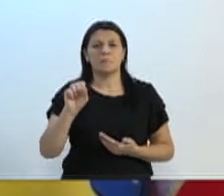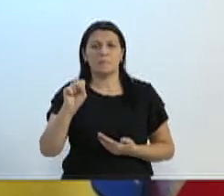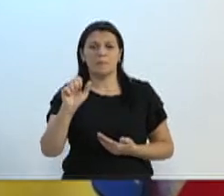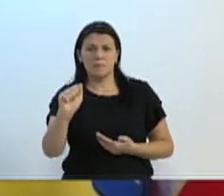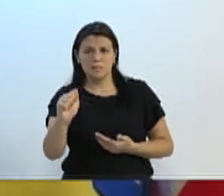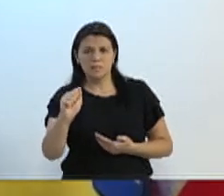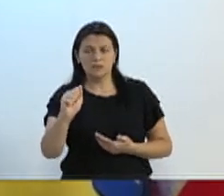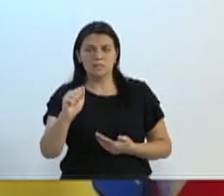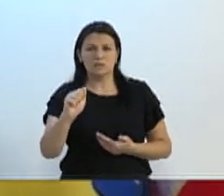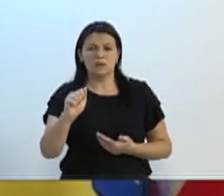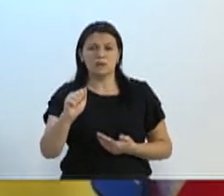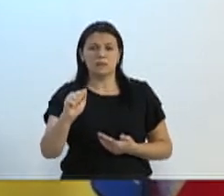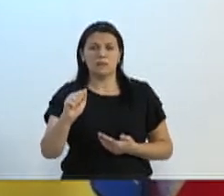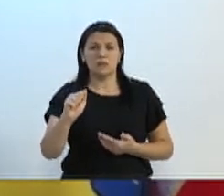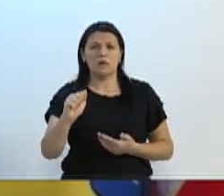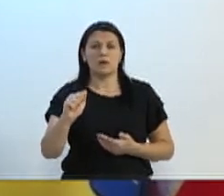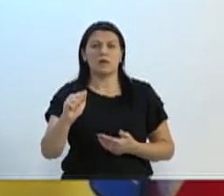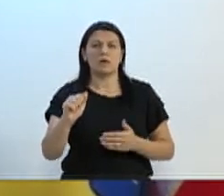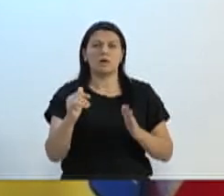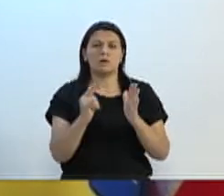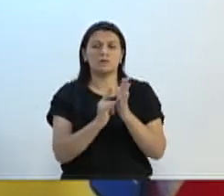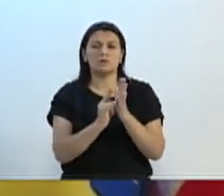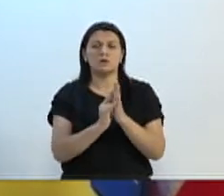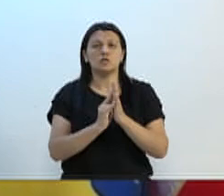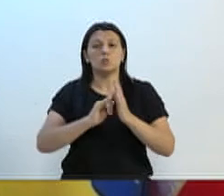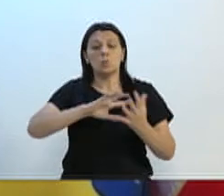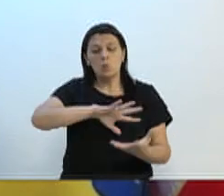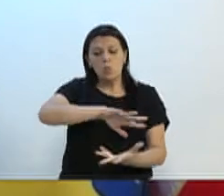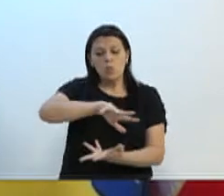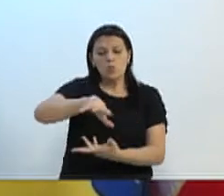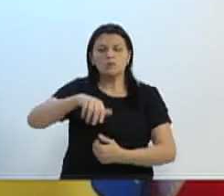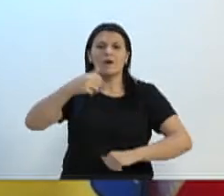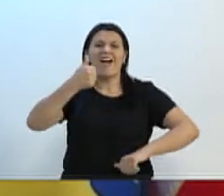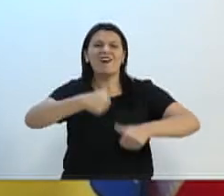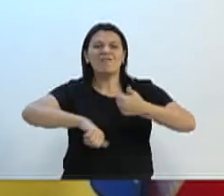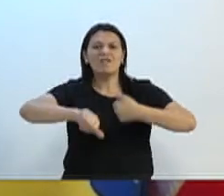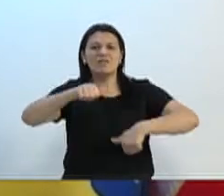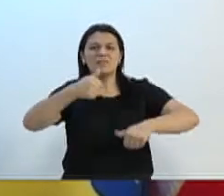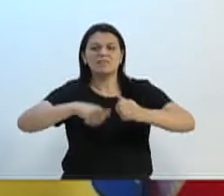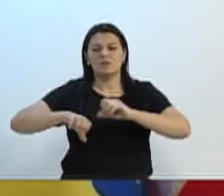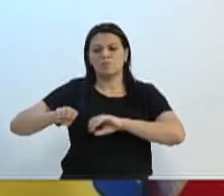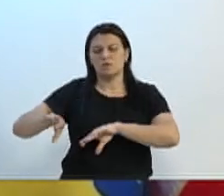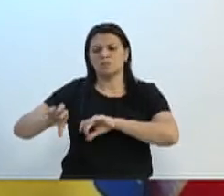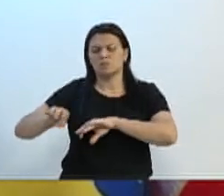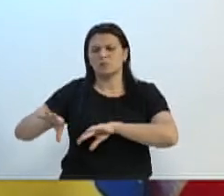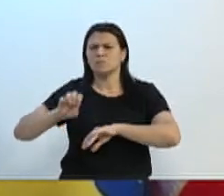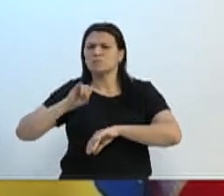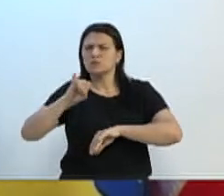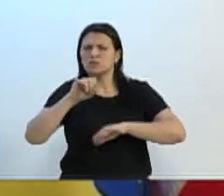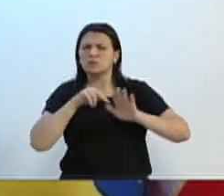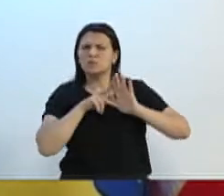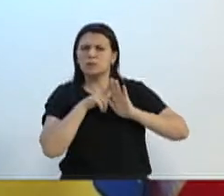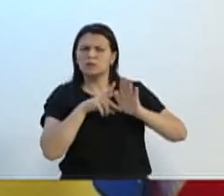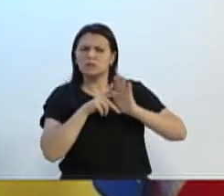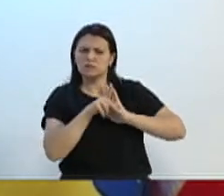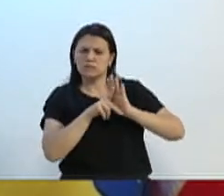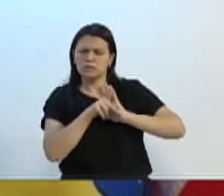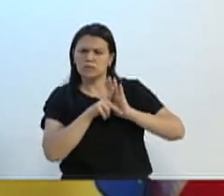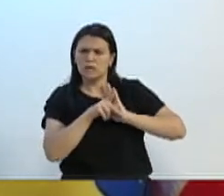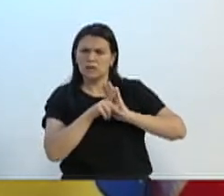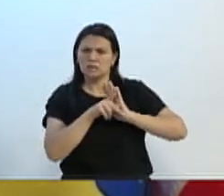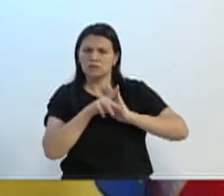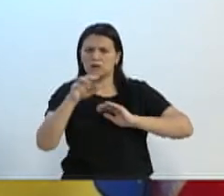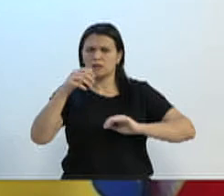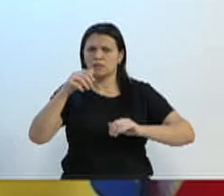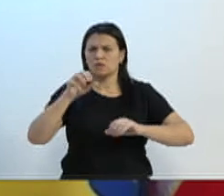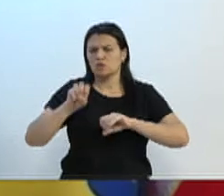entidade mundial que faz a avaliação da educação. Se pegássemos só os dados da educação privada, o Brasil estaria